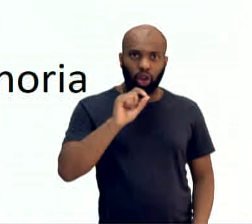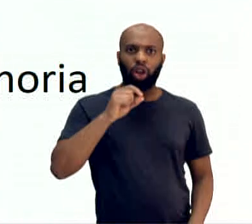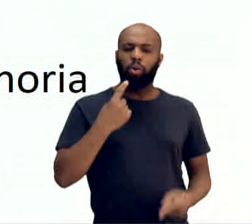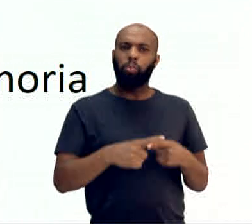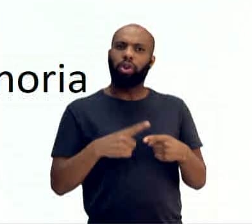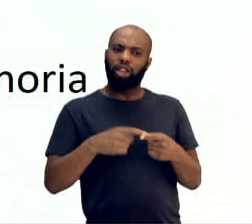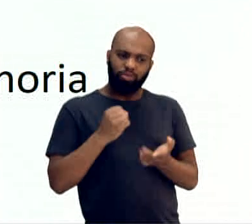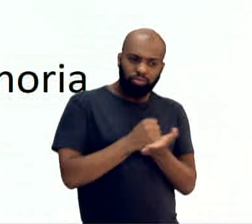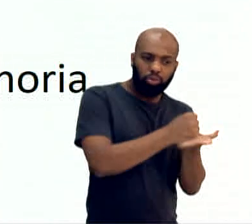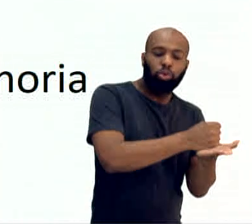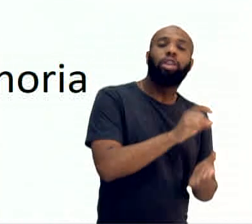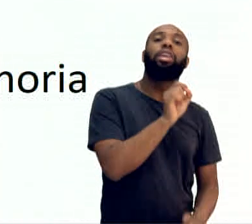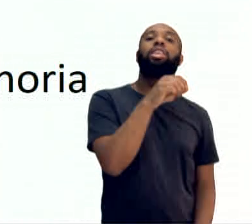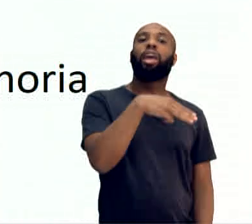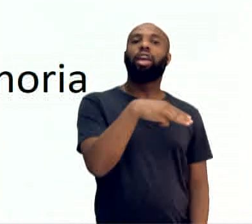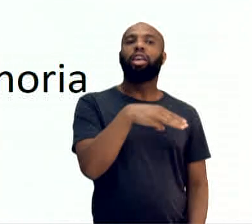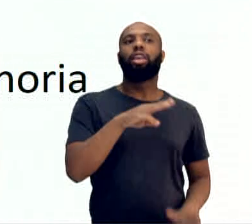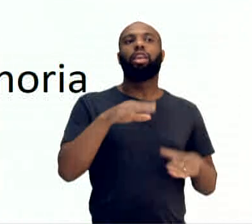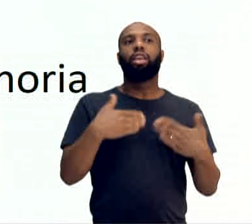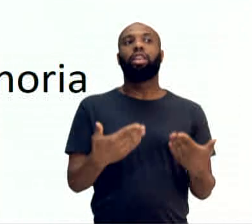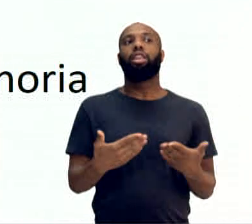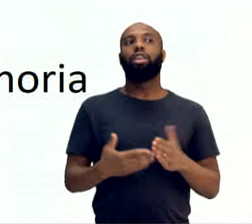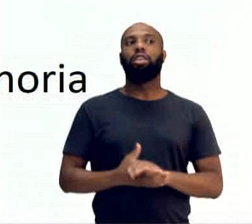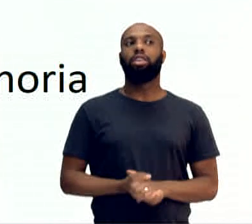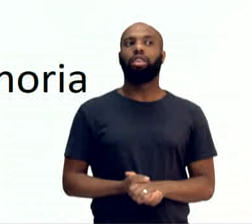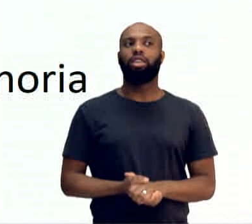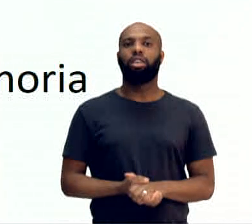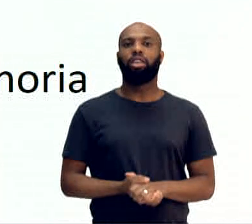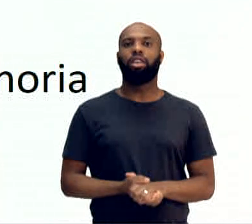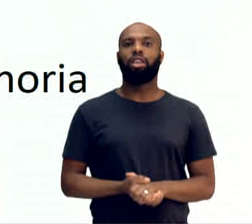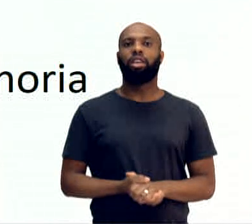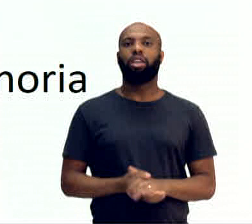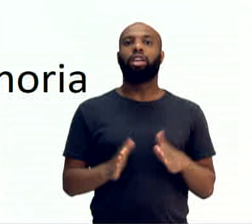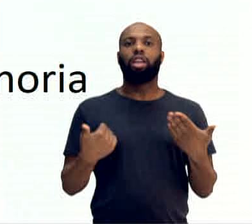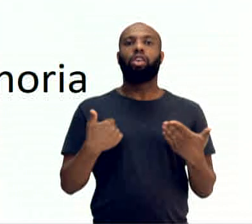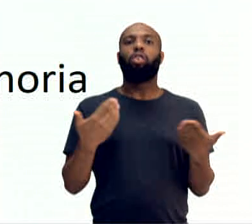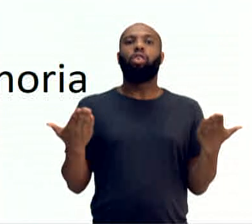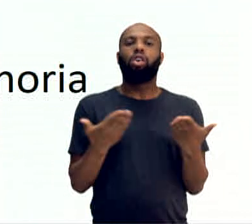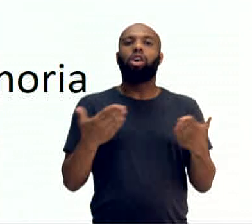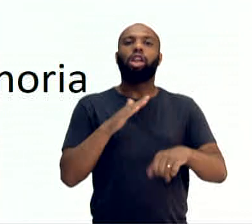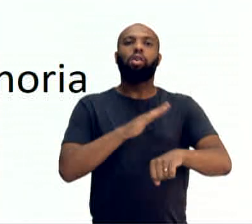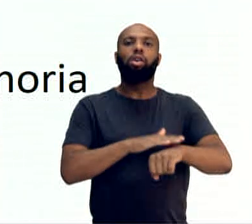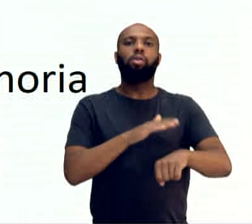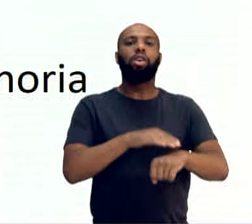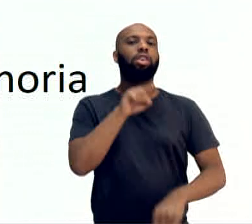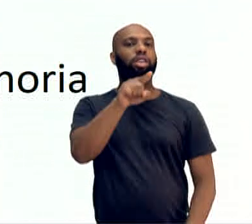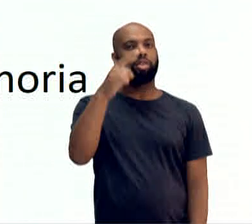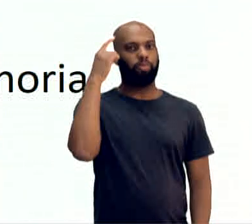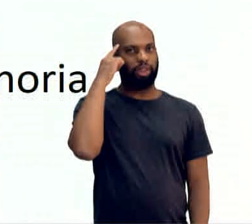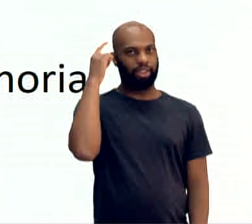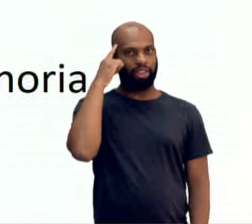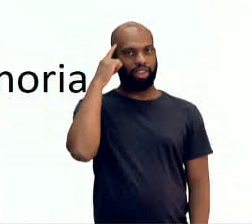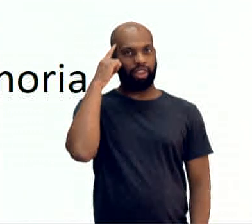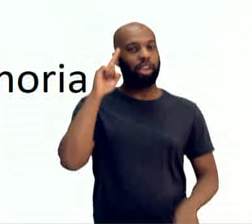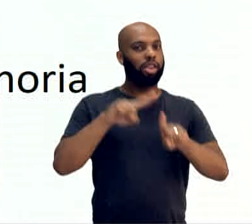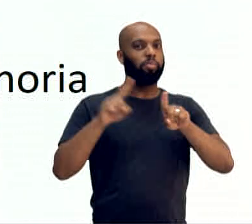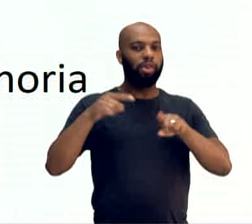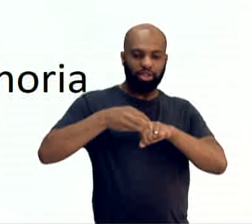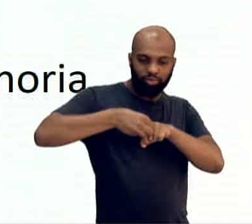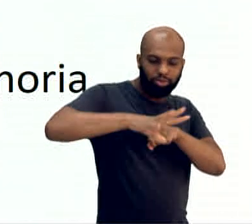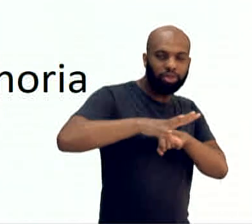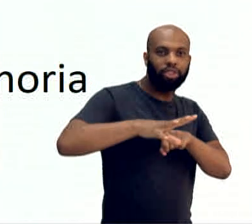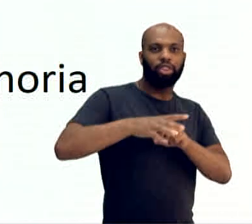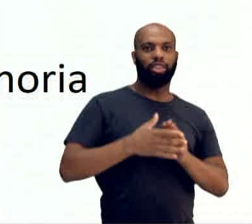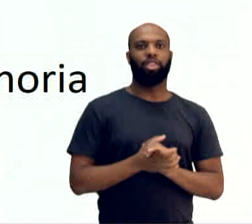quem? Pessoal, então eu vou dar um tempinho para vocês pensarem aí. Mas eu dou uma dica para vocês,